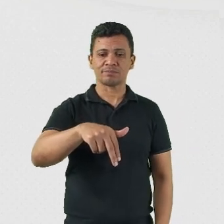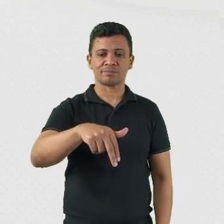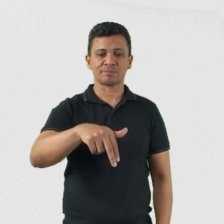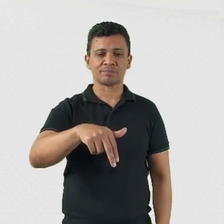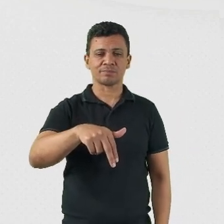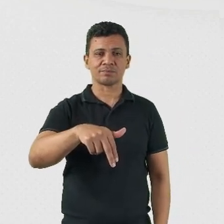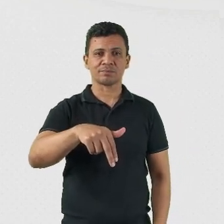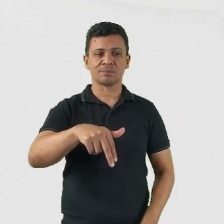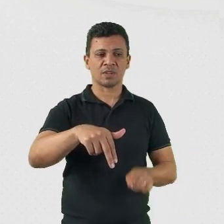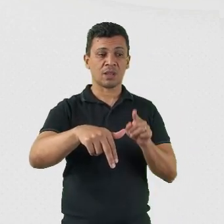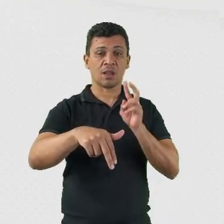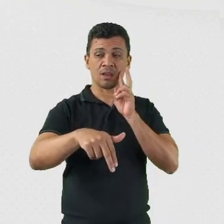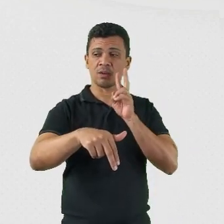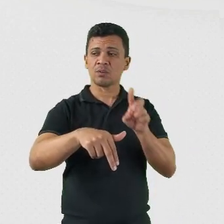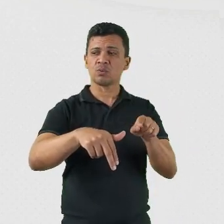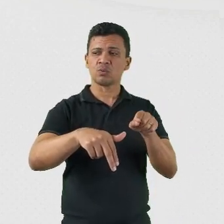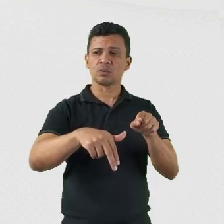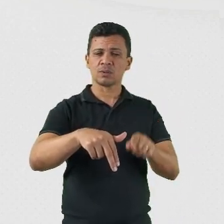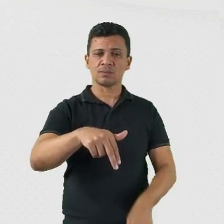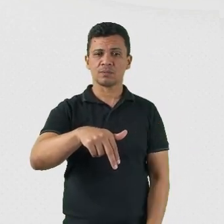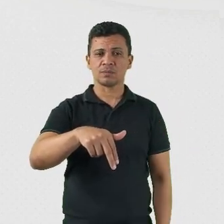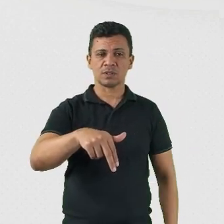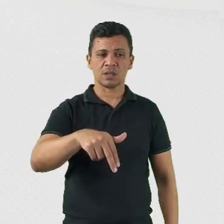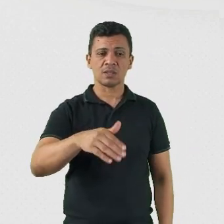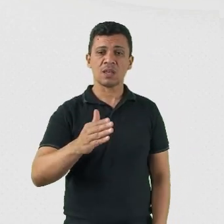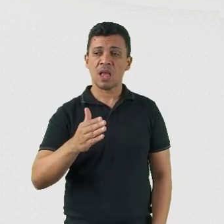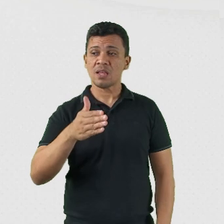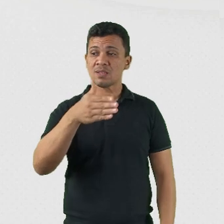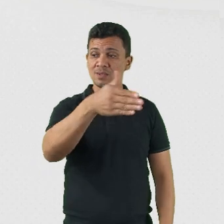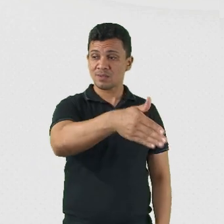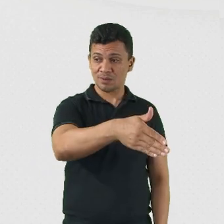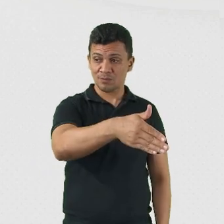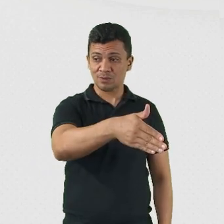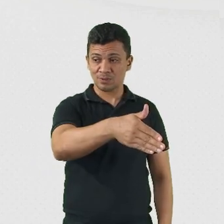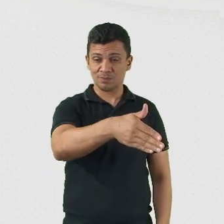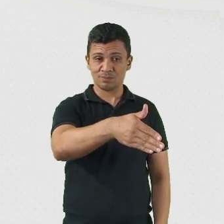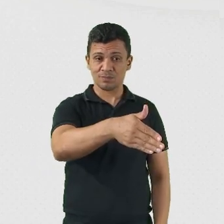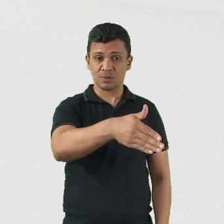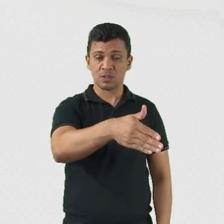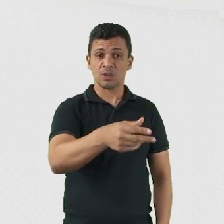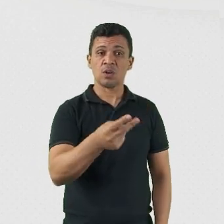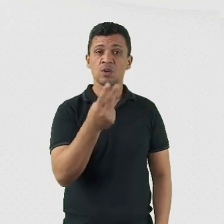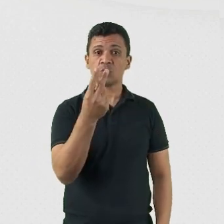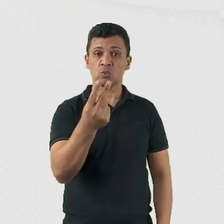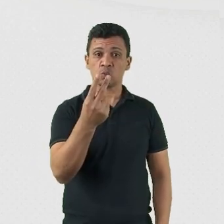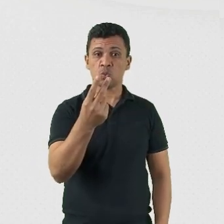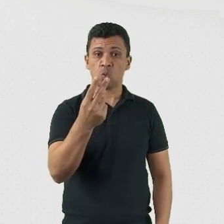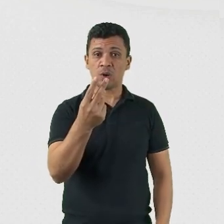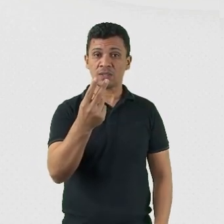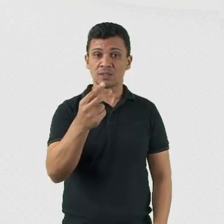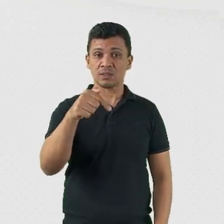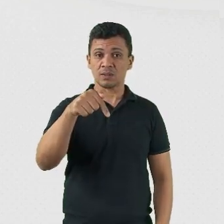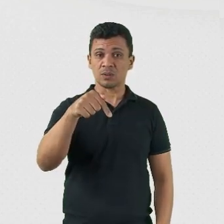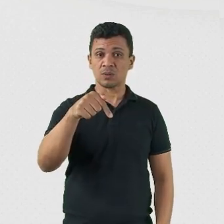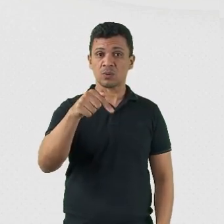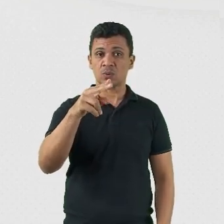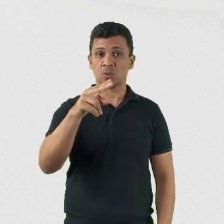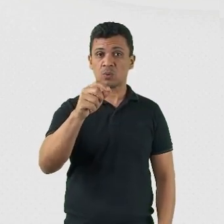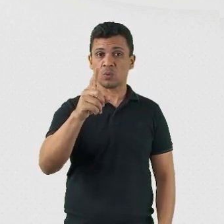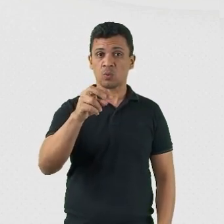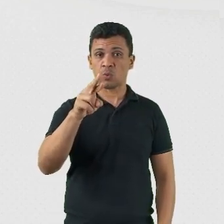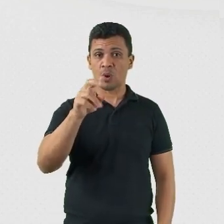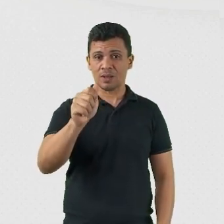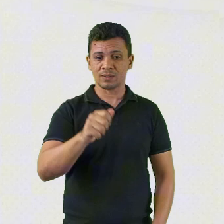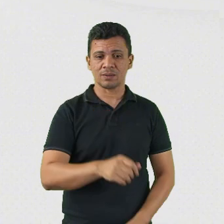2 blocks. E siga em frente por 2 quadras.